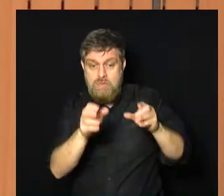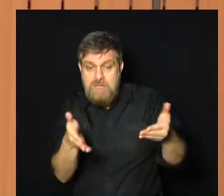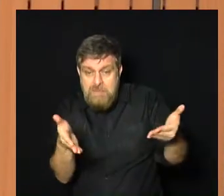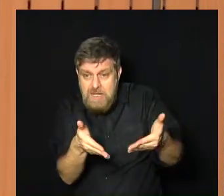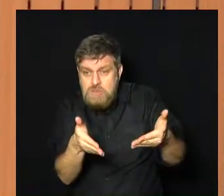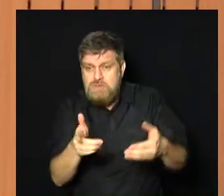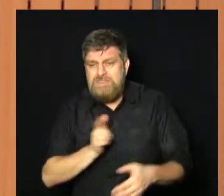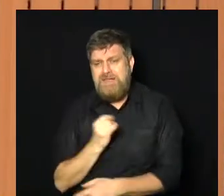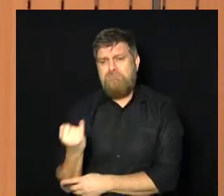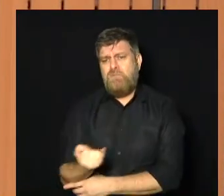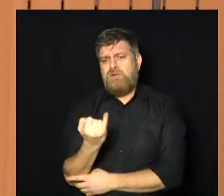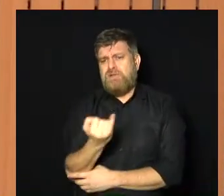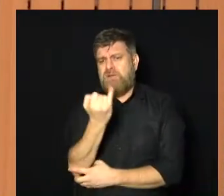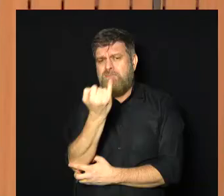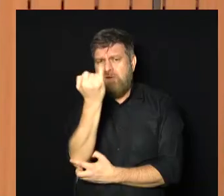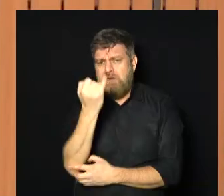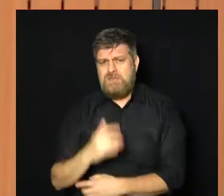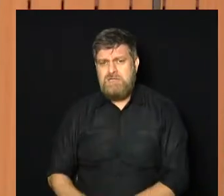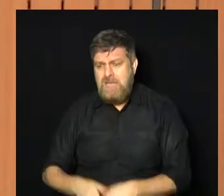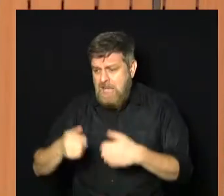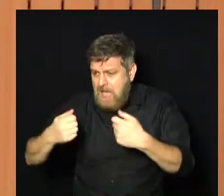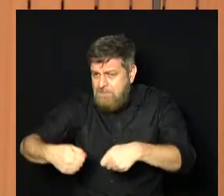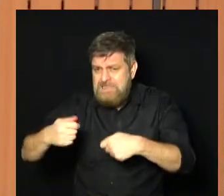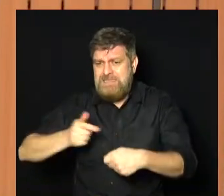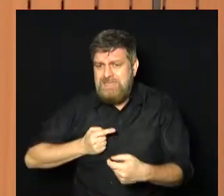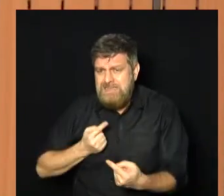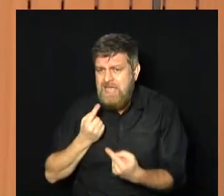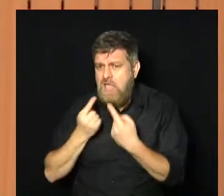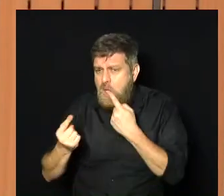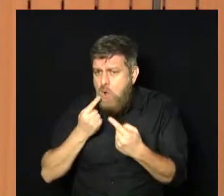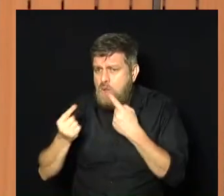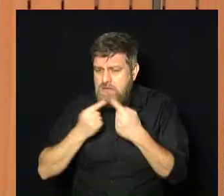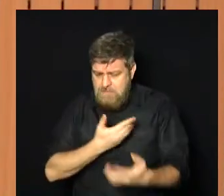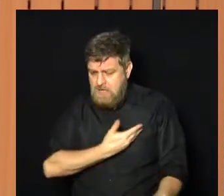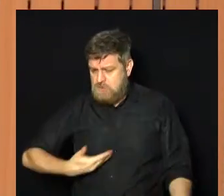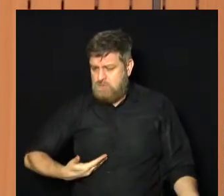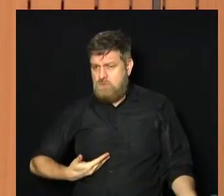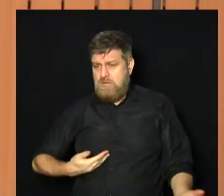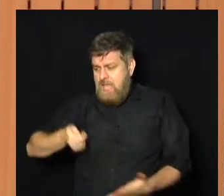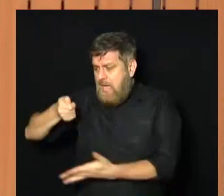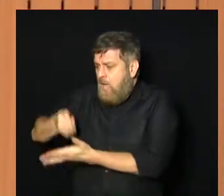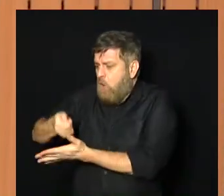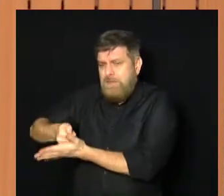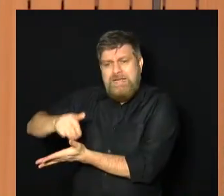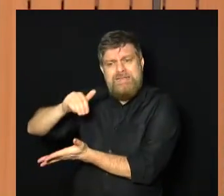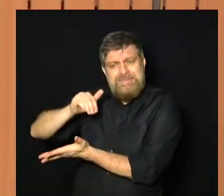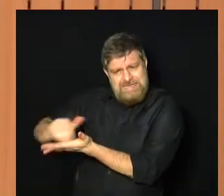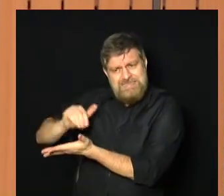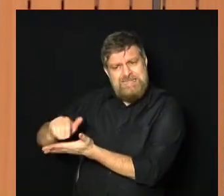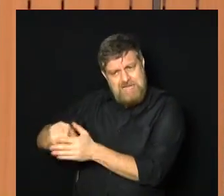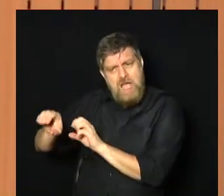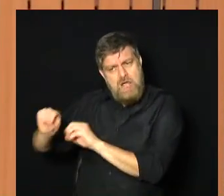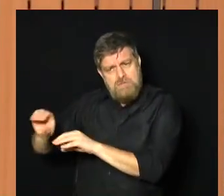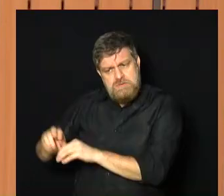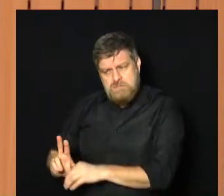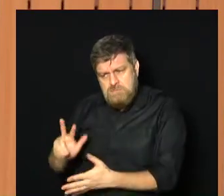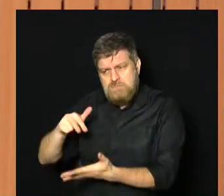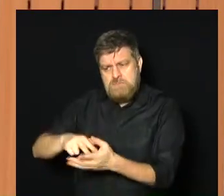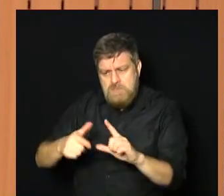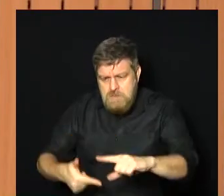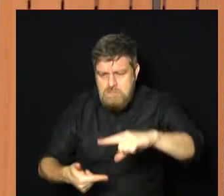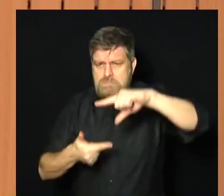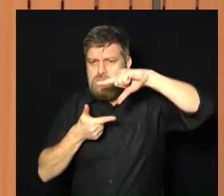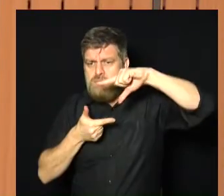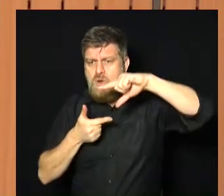temas relevantes que demandam debate público e é dever do administrador público realizar esses